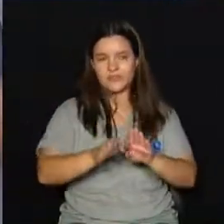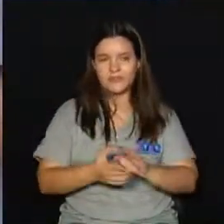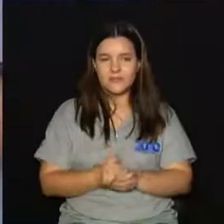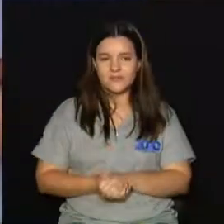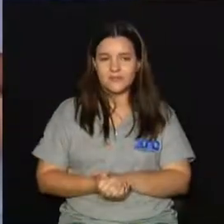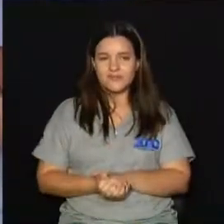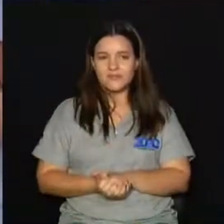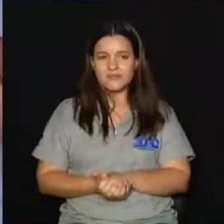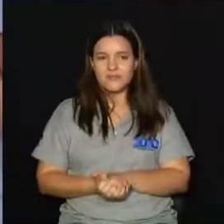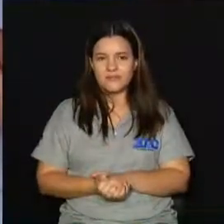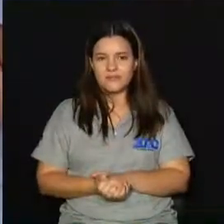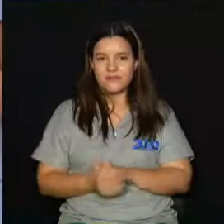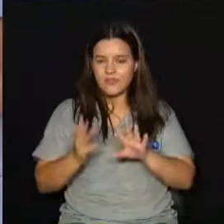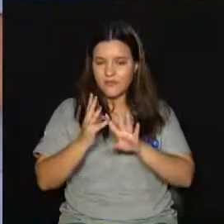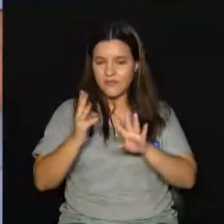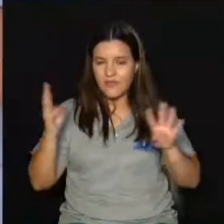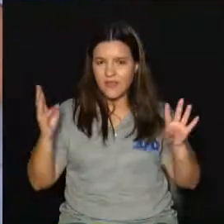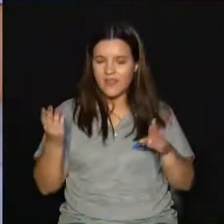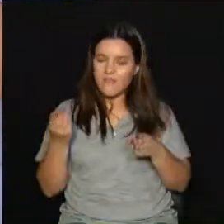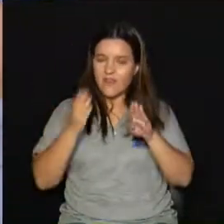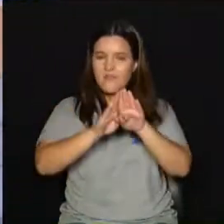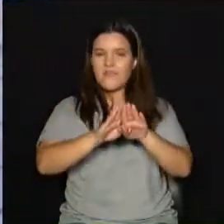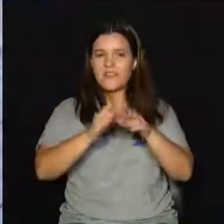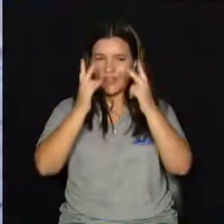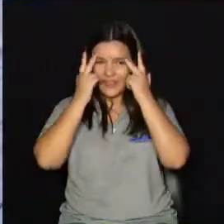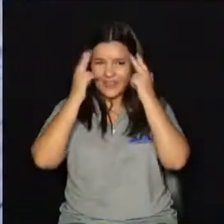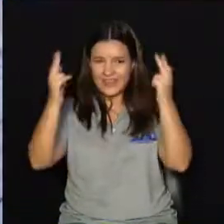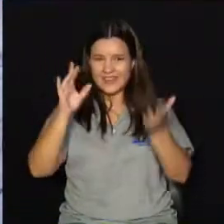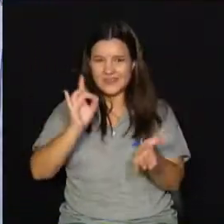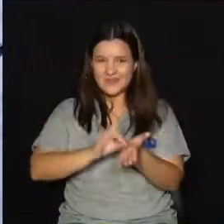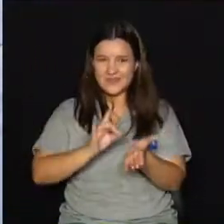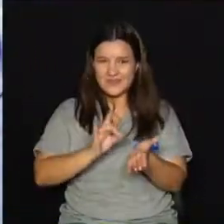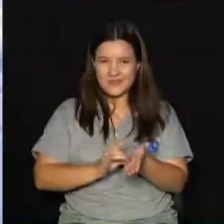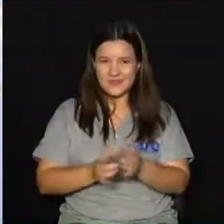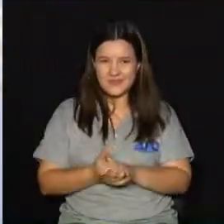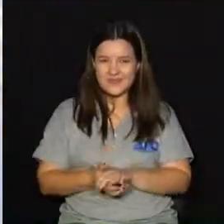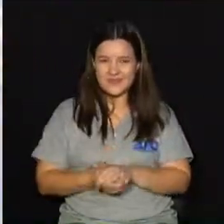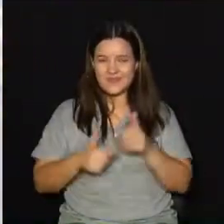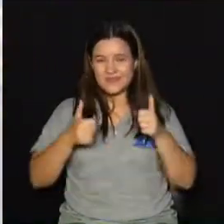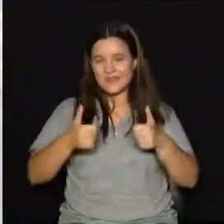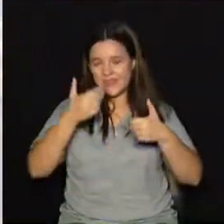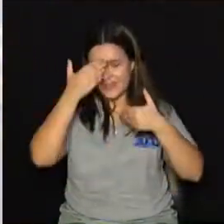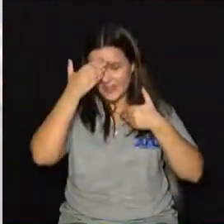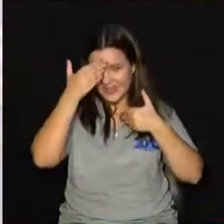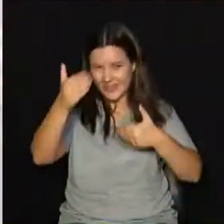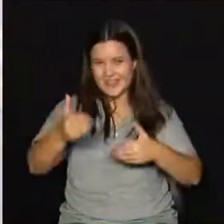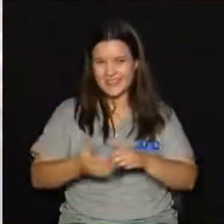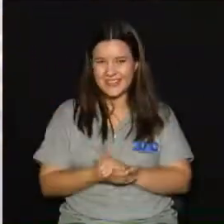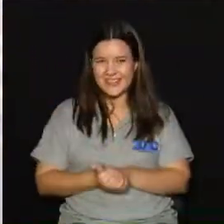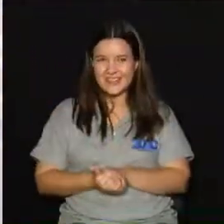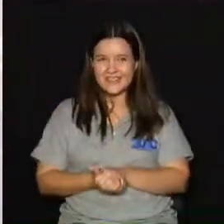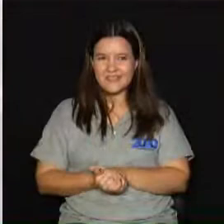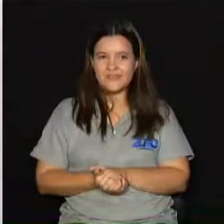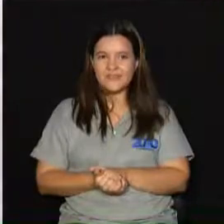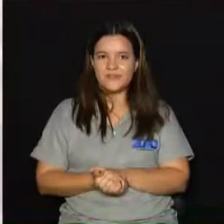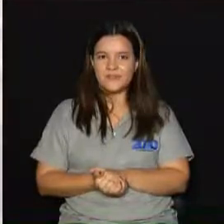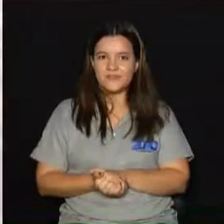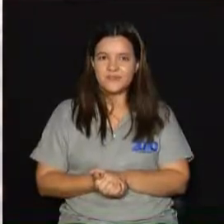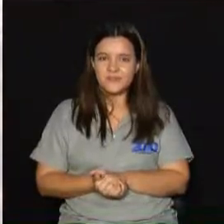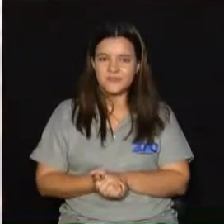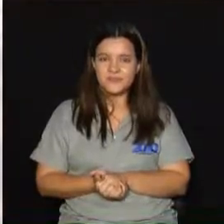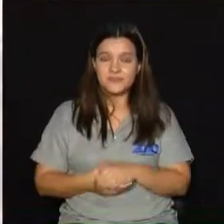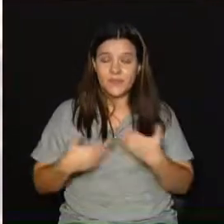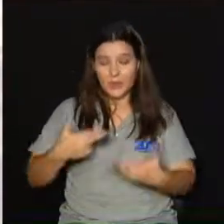E não vamos ter fila, então vamos fechar tranquilo. Com certeza. Tá bom? Tá bem, muito obrigada. Obrigada, tá? E olha só,